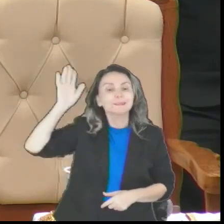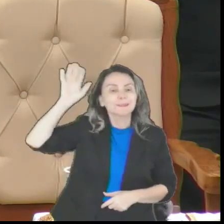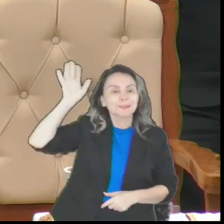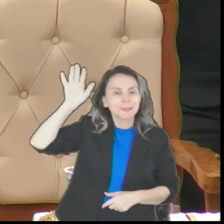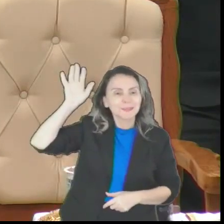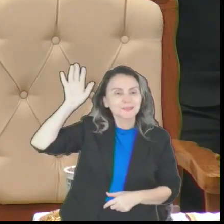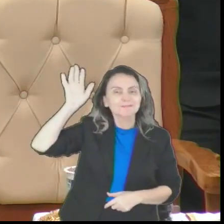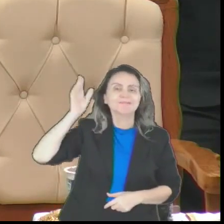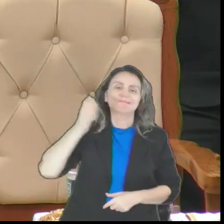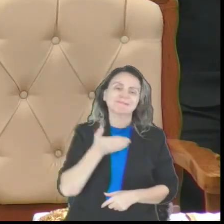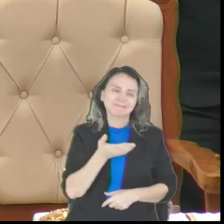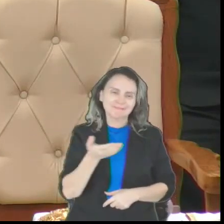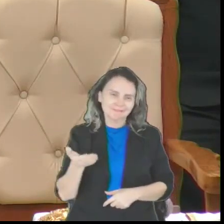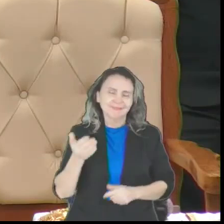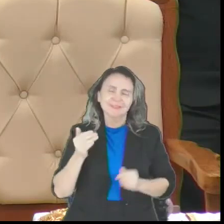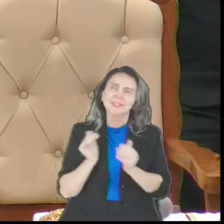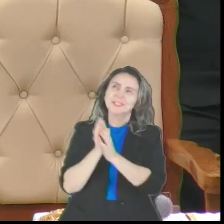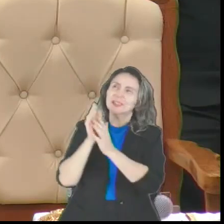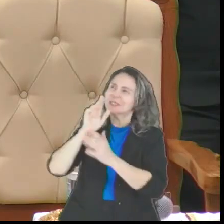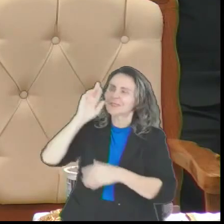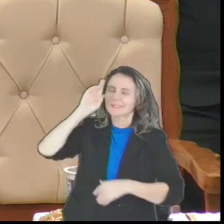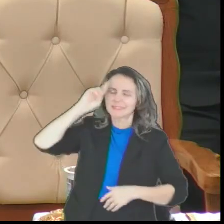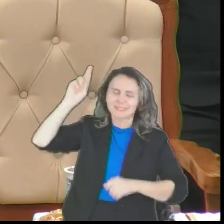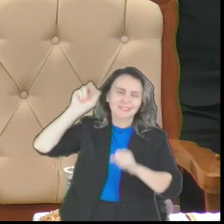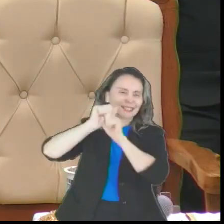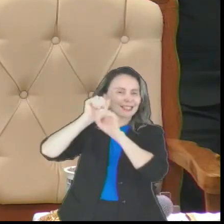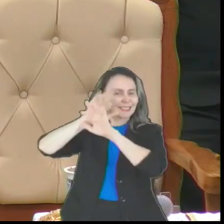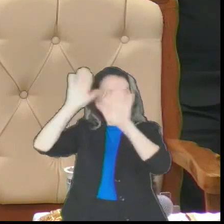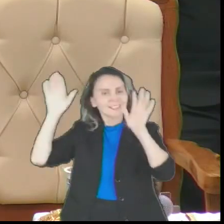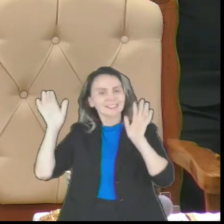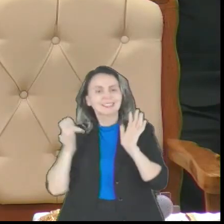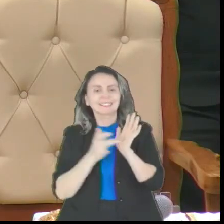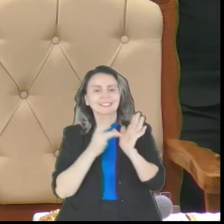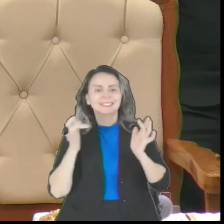mãos e louva o nome do Senhor. Glórias a Jesus.